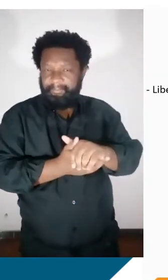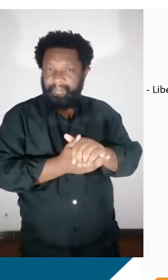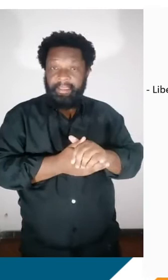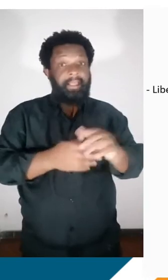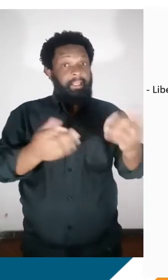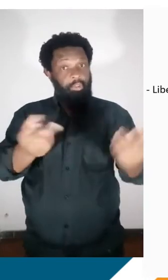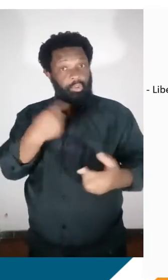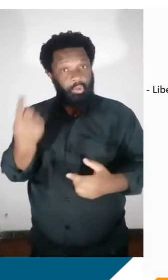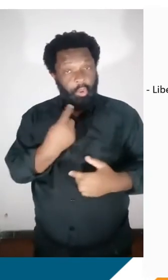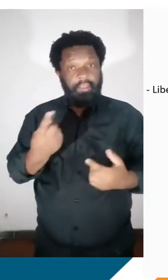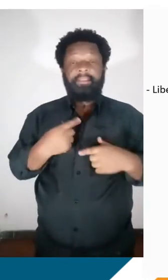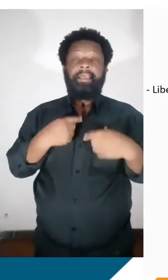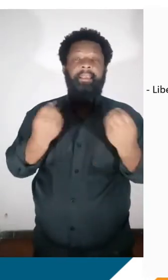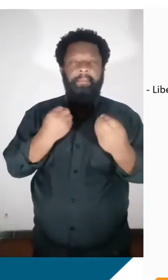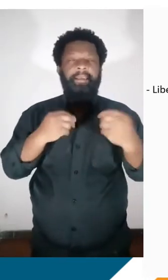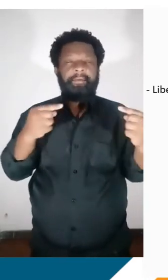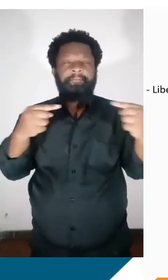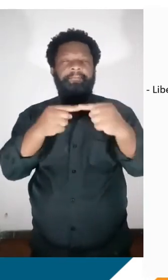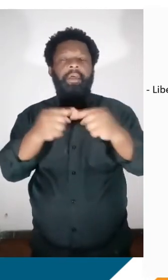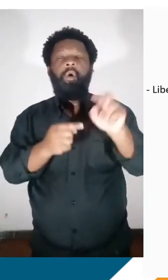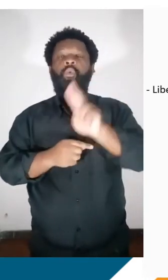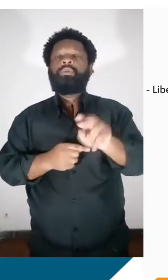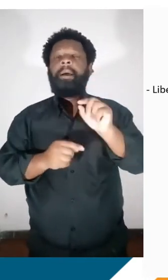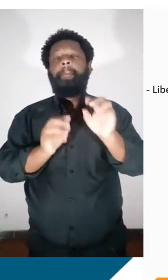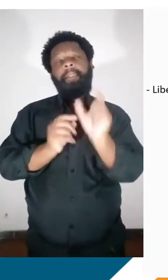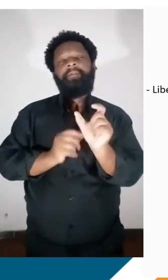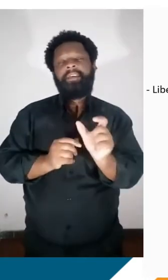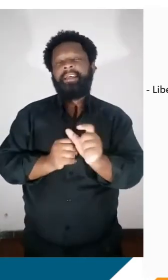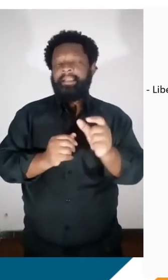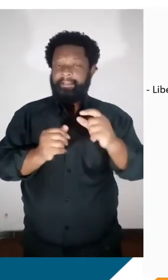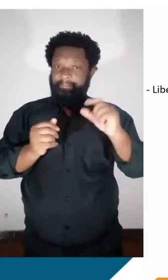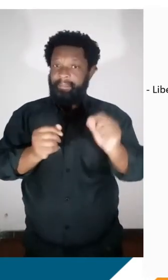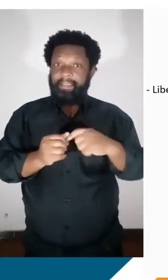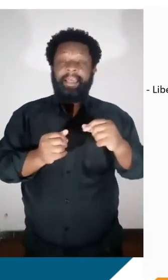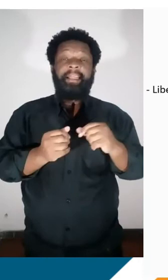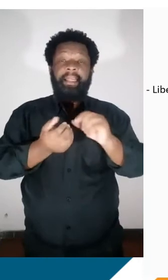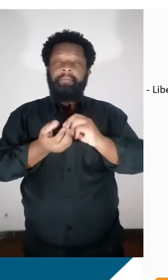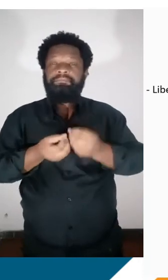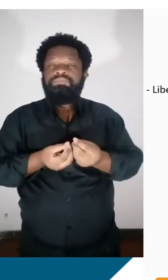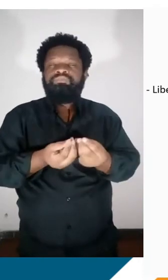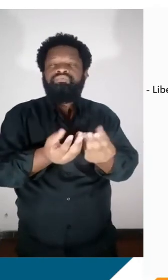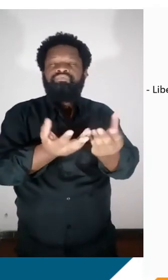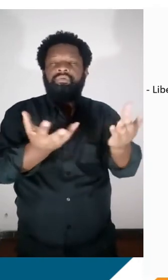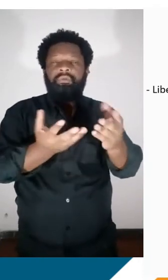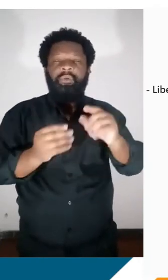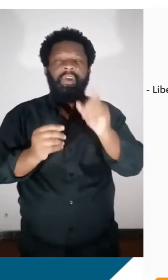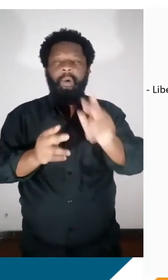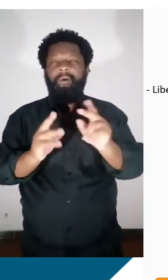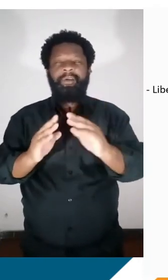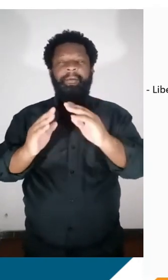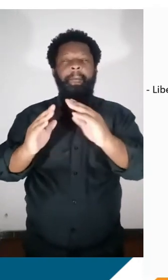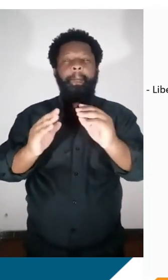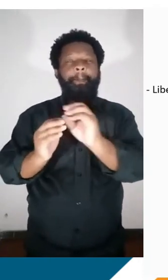gente, de uma maneira mais adequada, utiliza o termo vizinhanças, né? Transfere calor para as suas